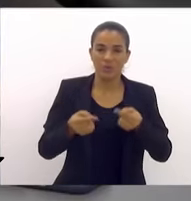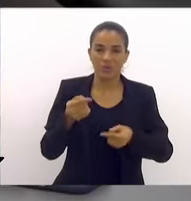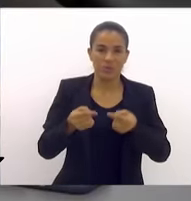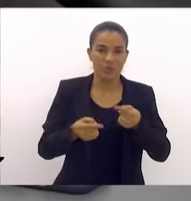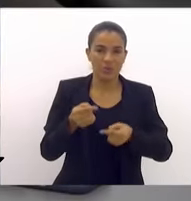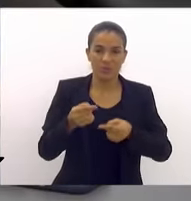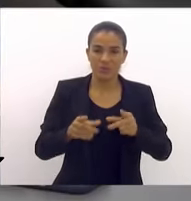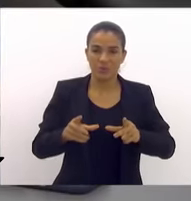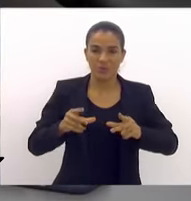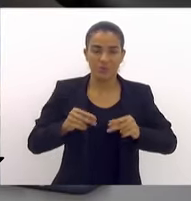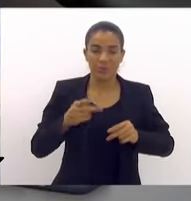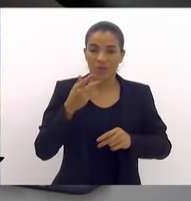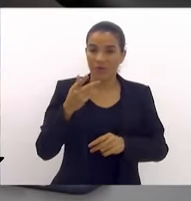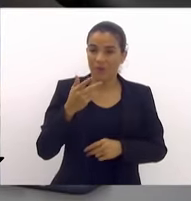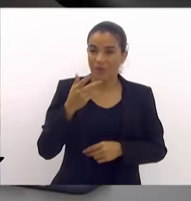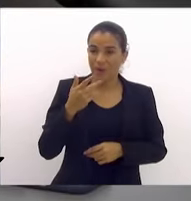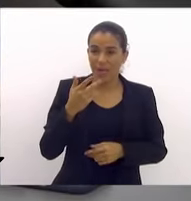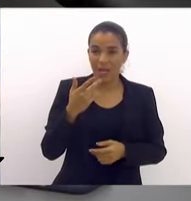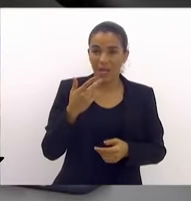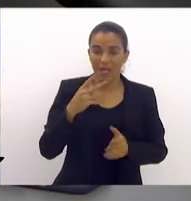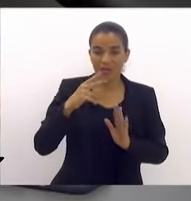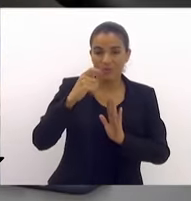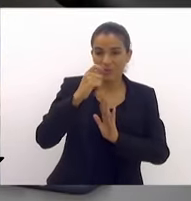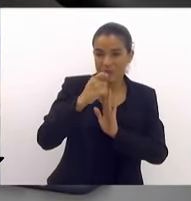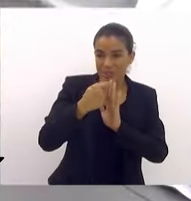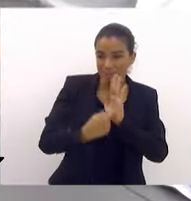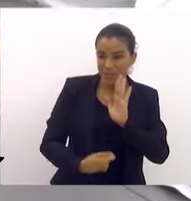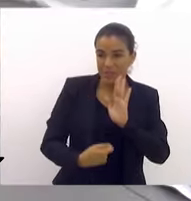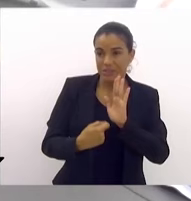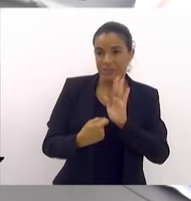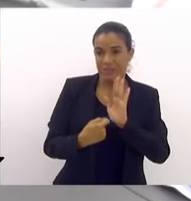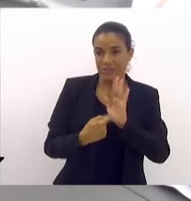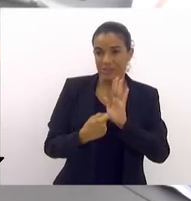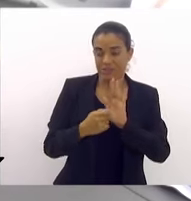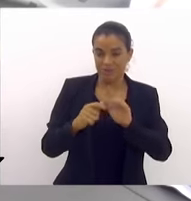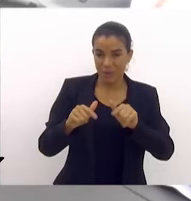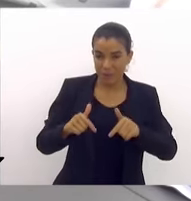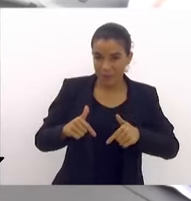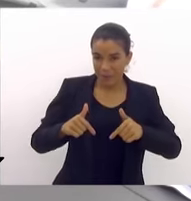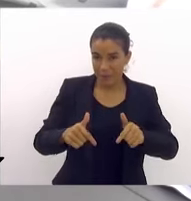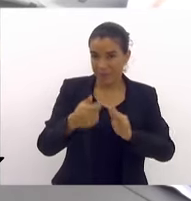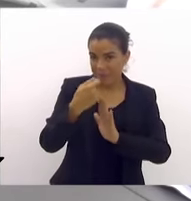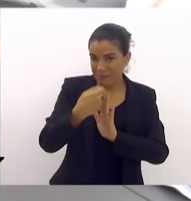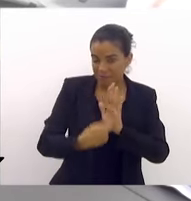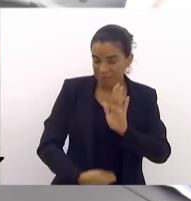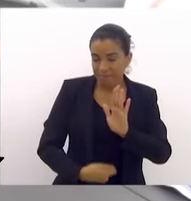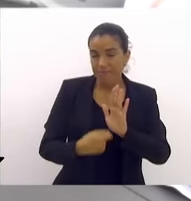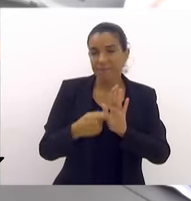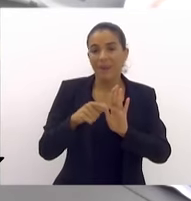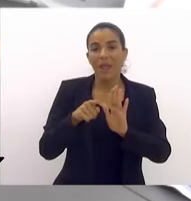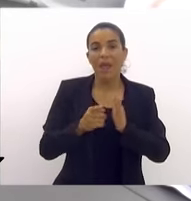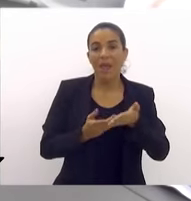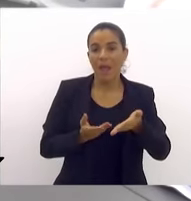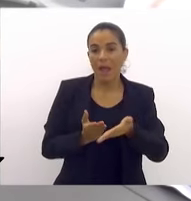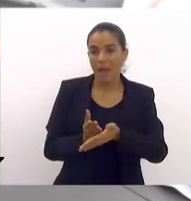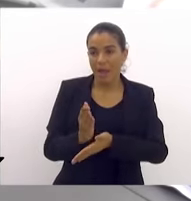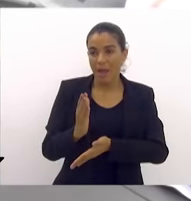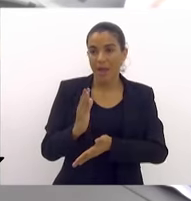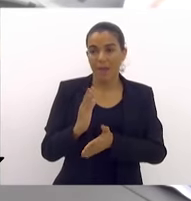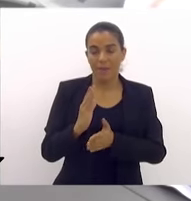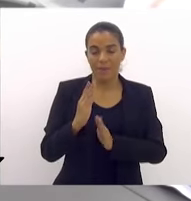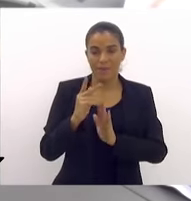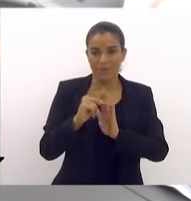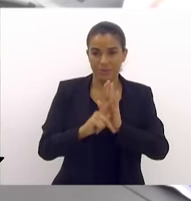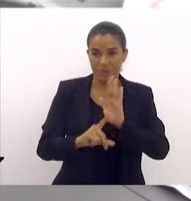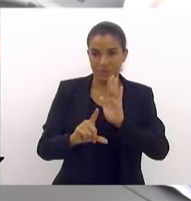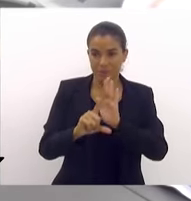não estou falando a tese. Não, a tese, então, para aplicar essa tese, seria aprovar o